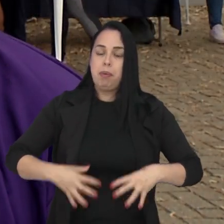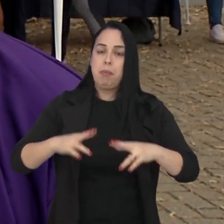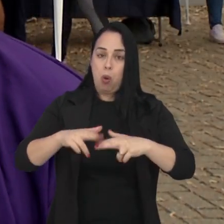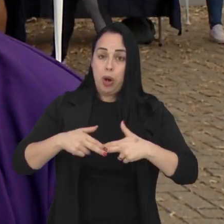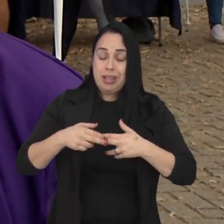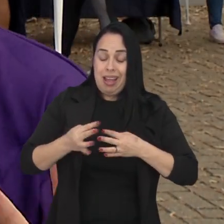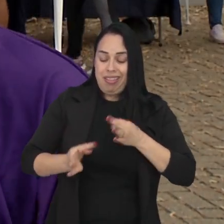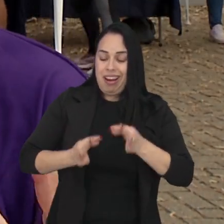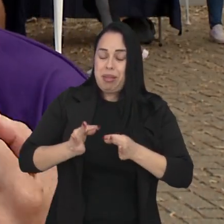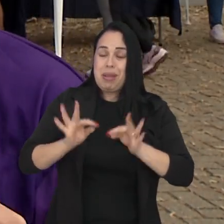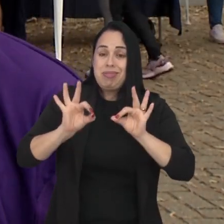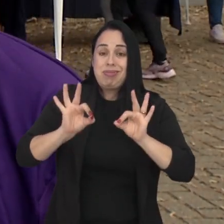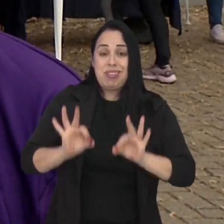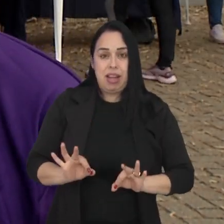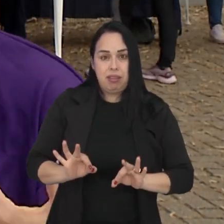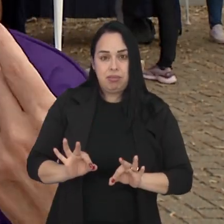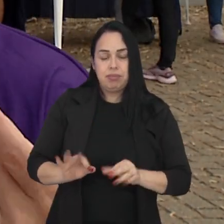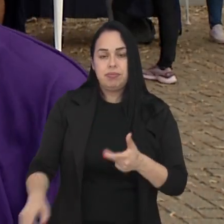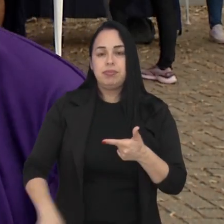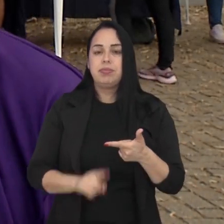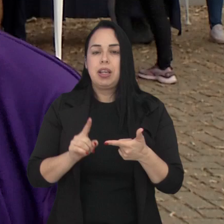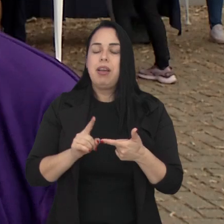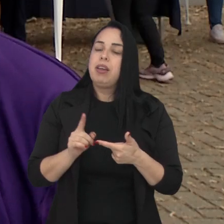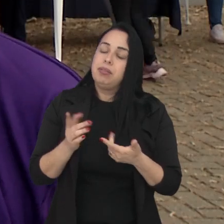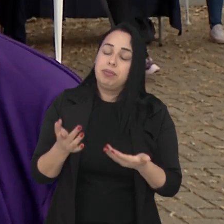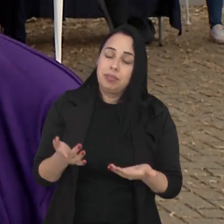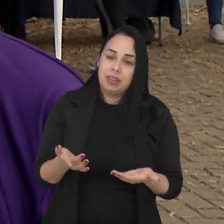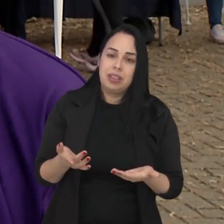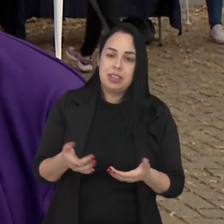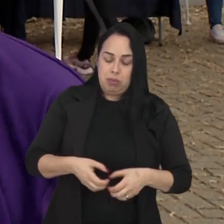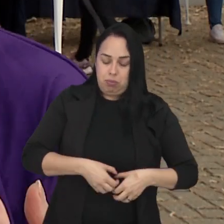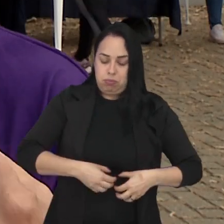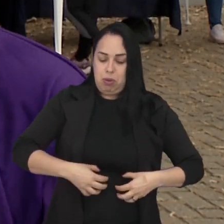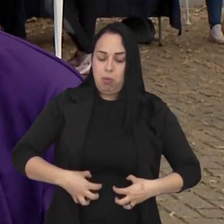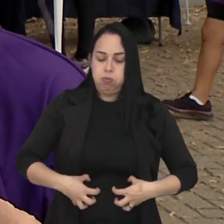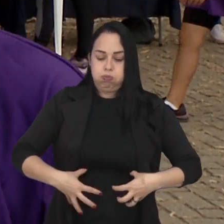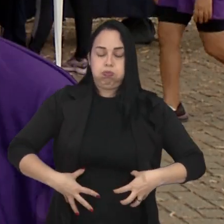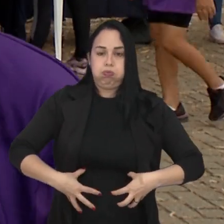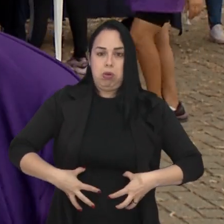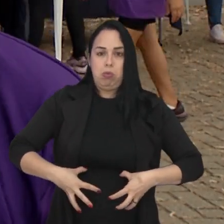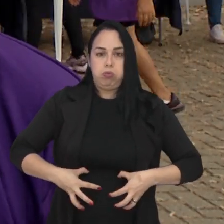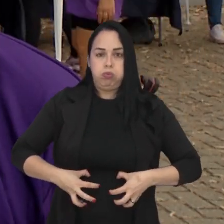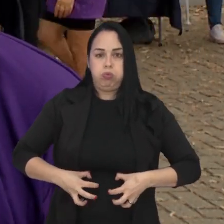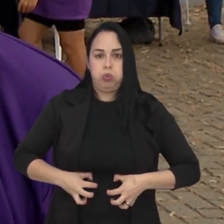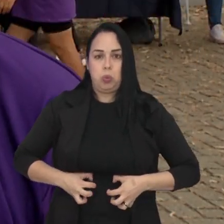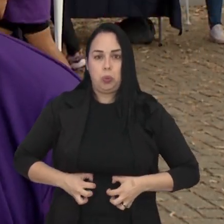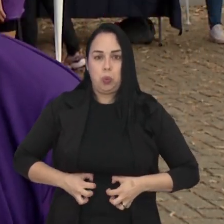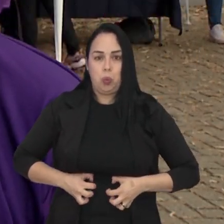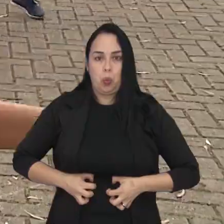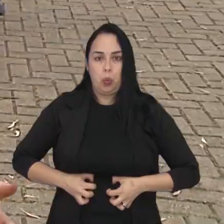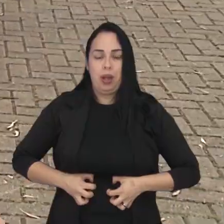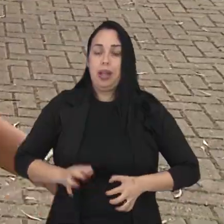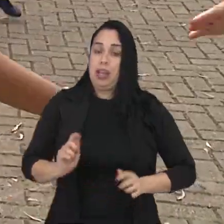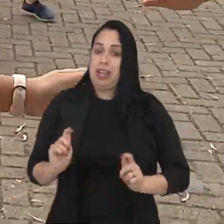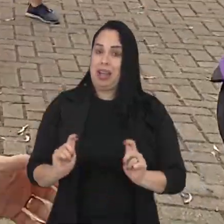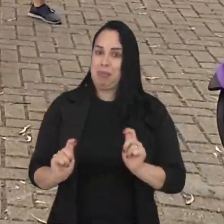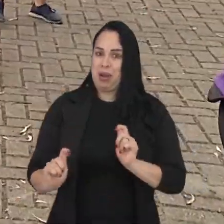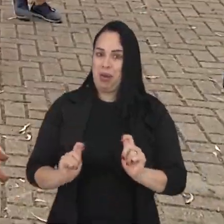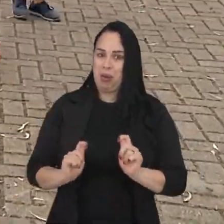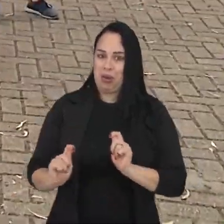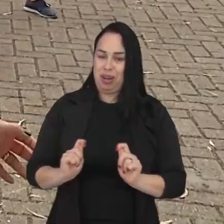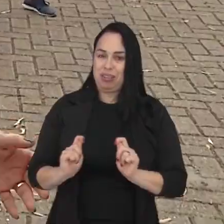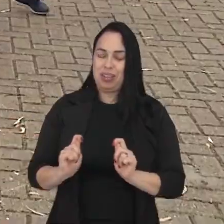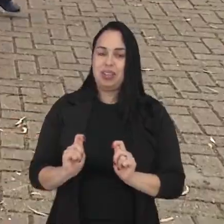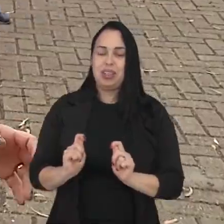a inflamação o intestino deles fica funcional né ele e ele consegue ter uma vida normal esse cuidado é